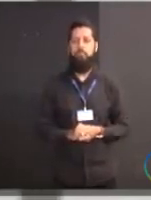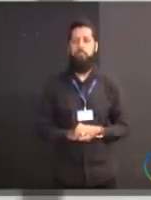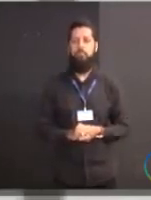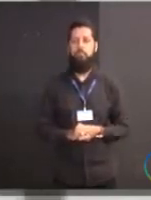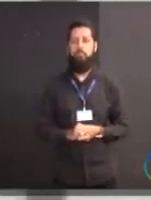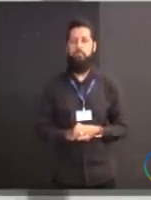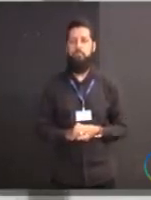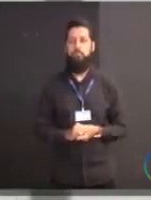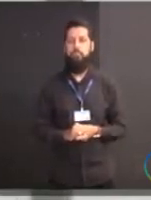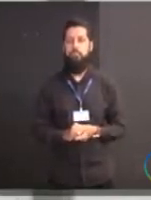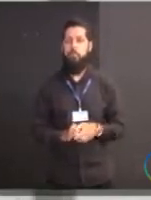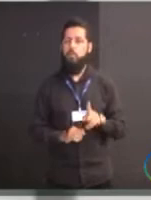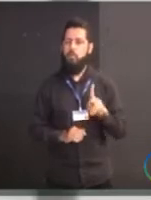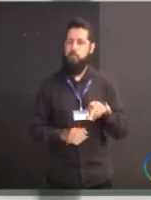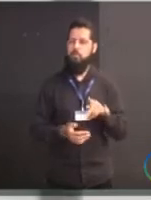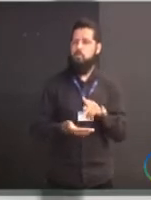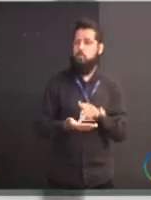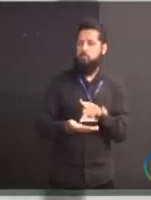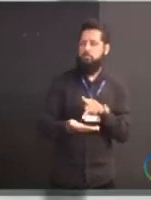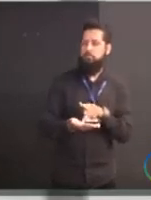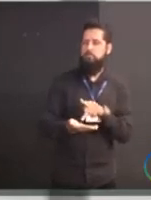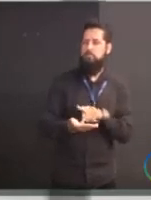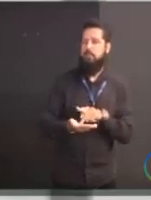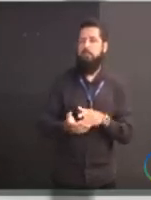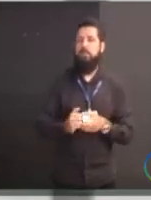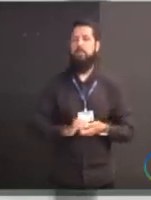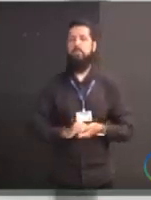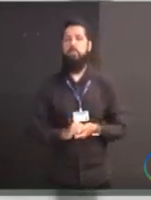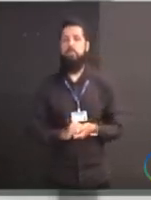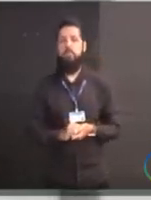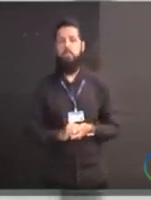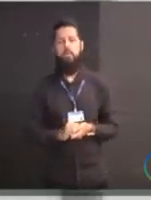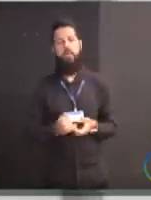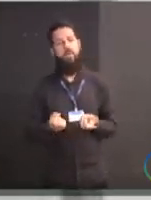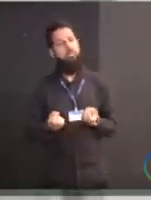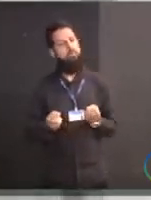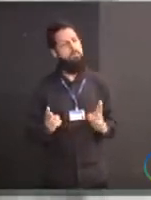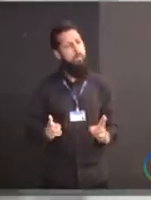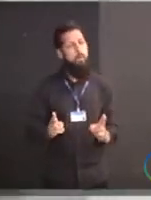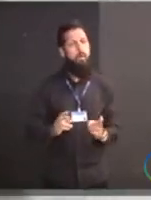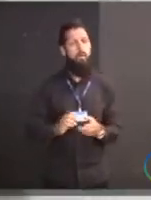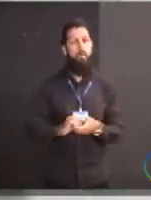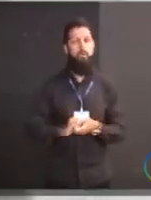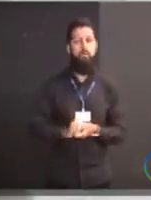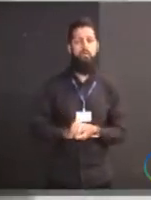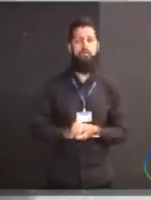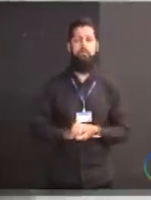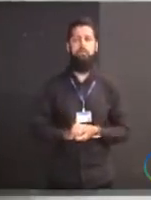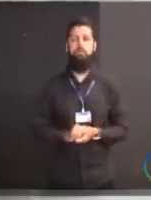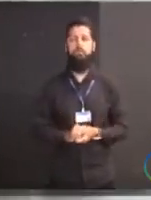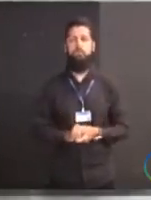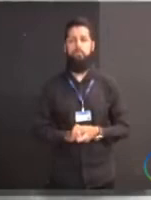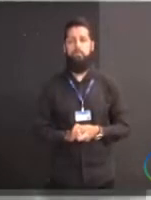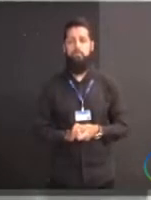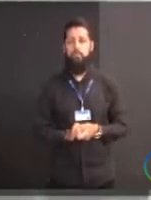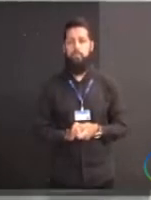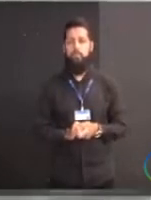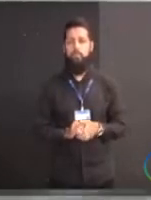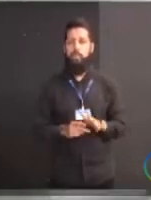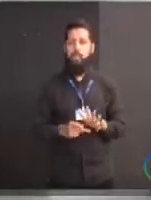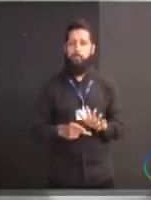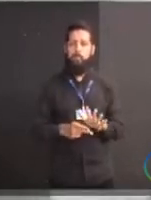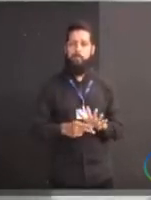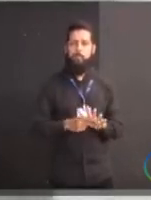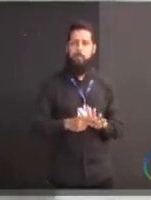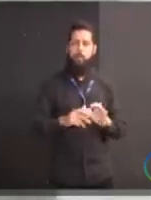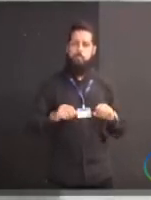uma fatalidade, a não ser que tenhamos guerras próximas de